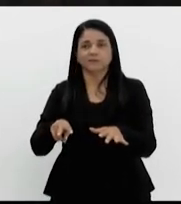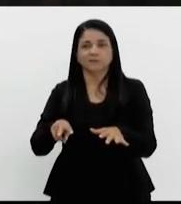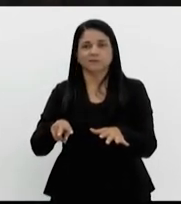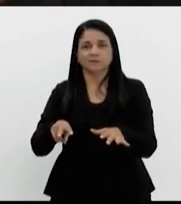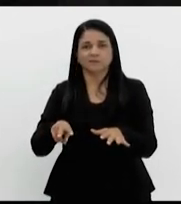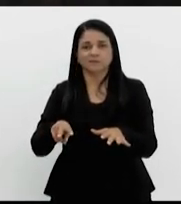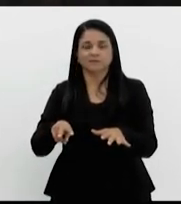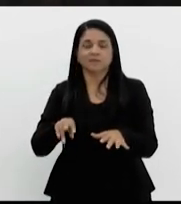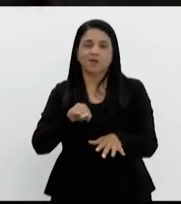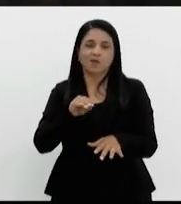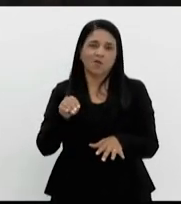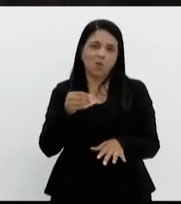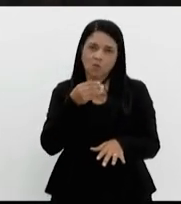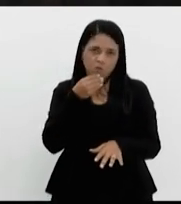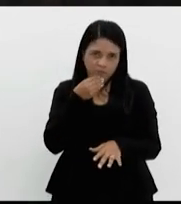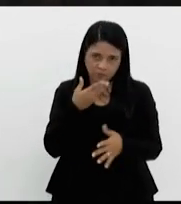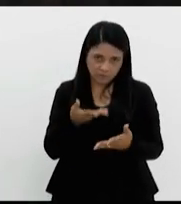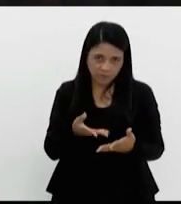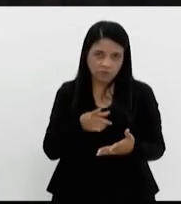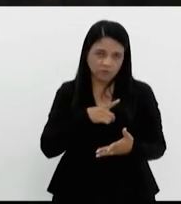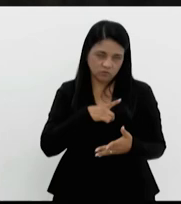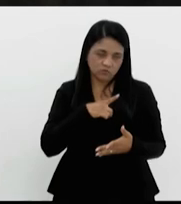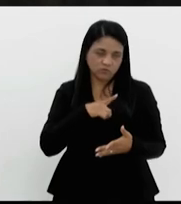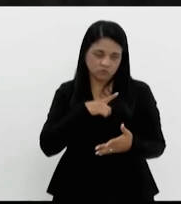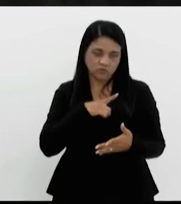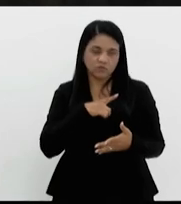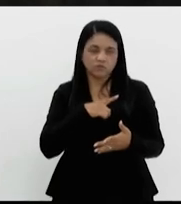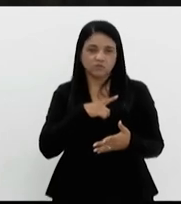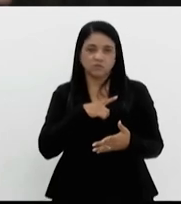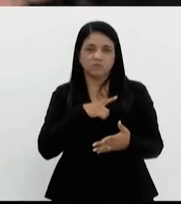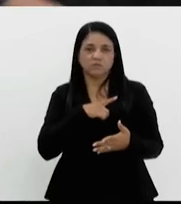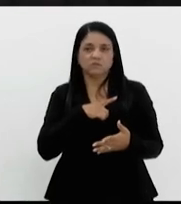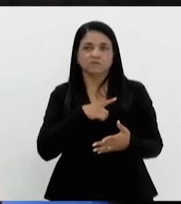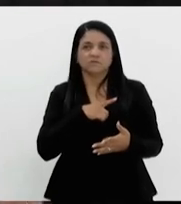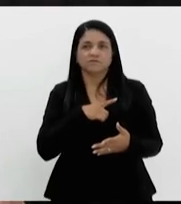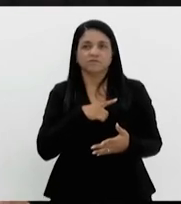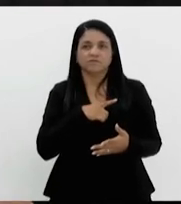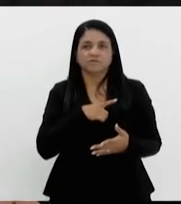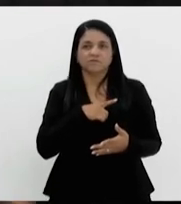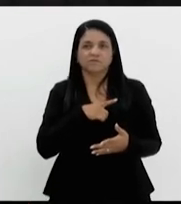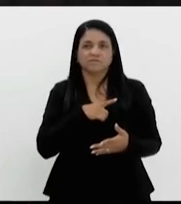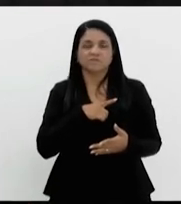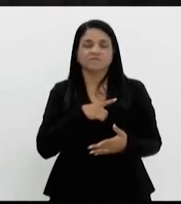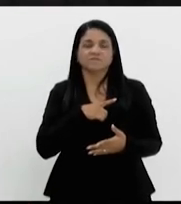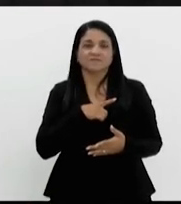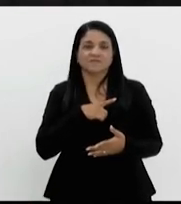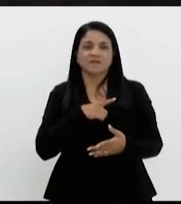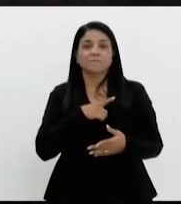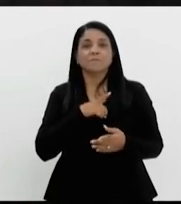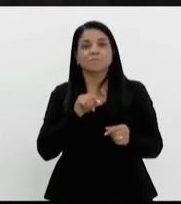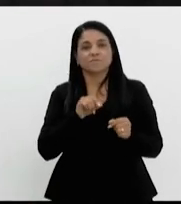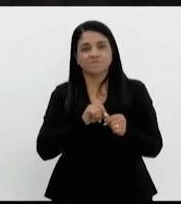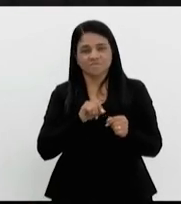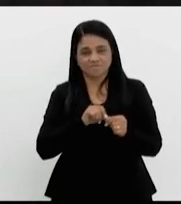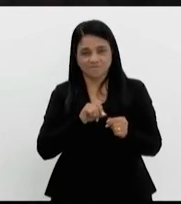na próxima oportunidade que nós tivermos para que seja feita